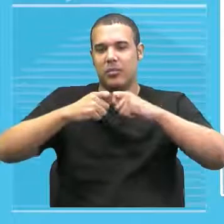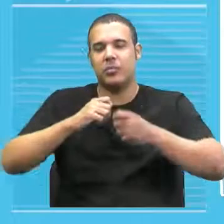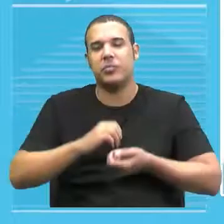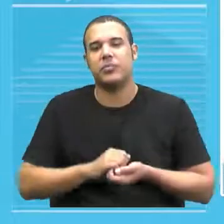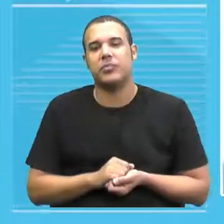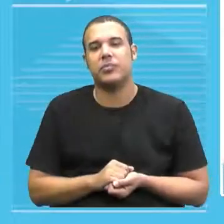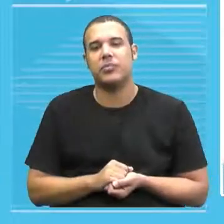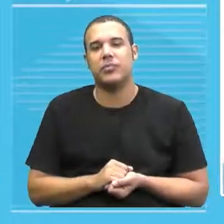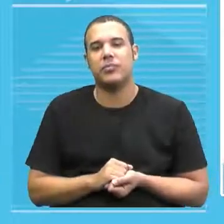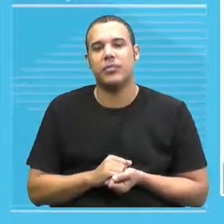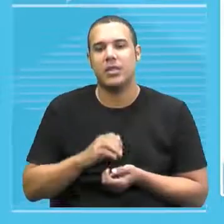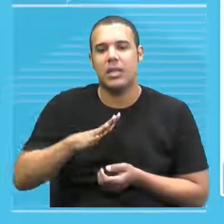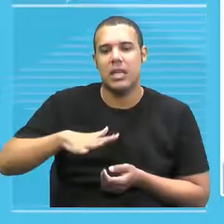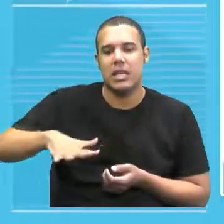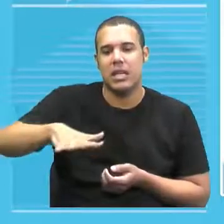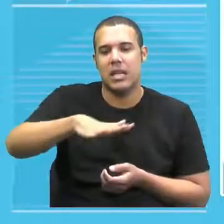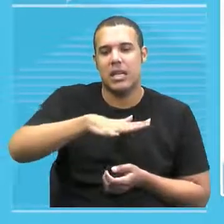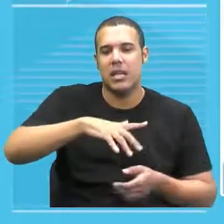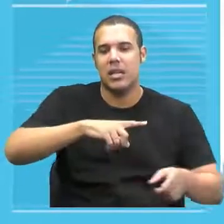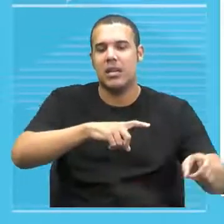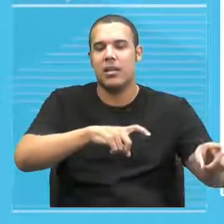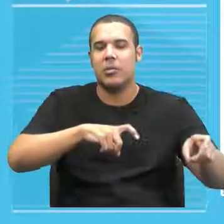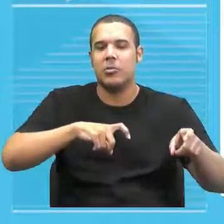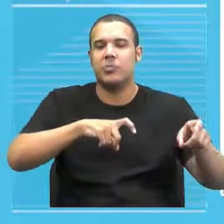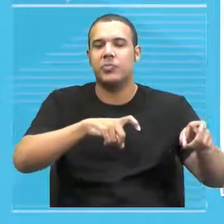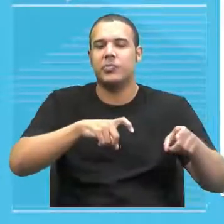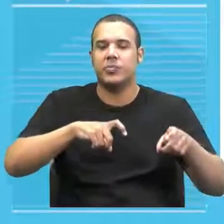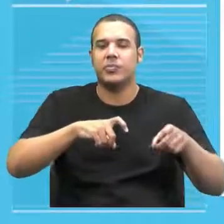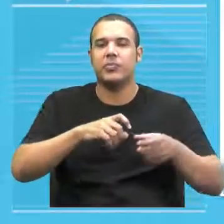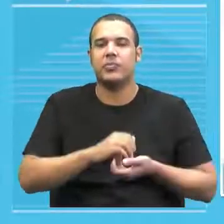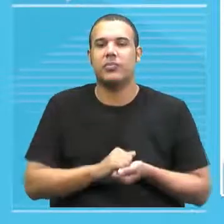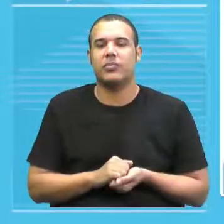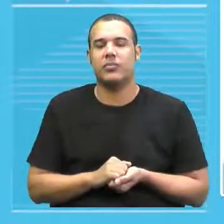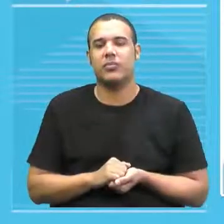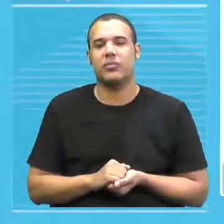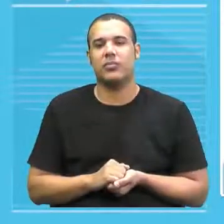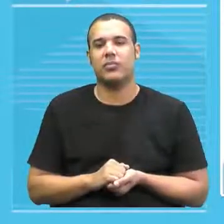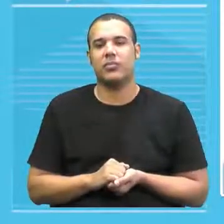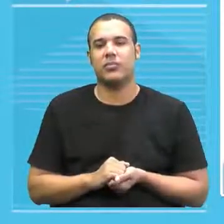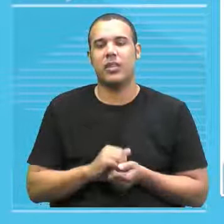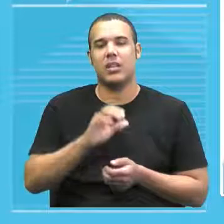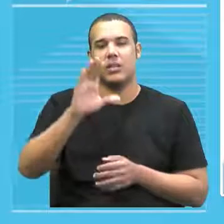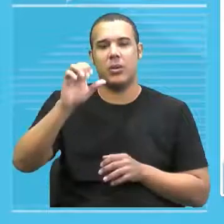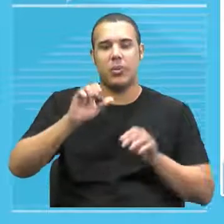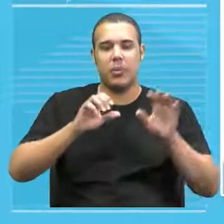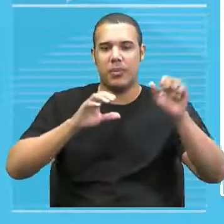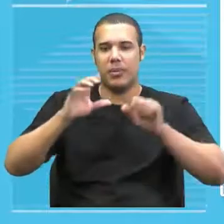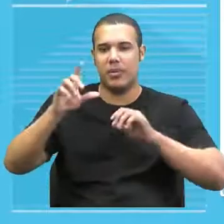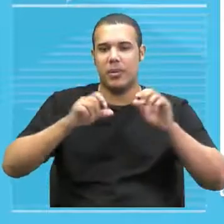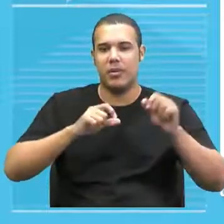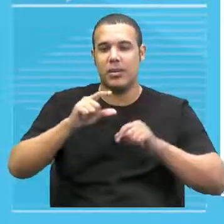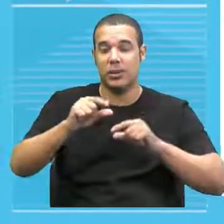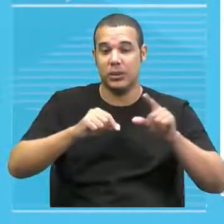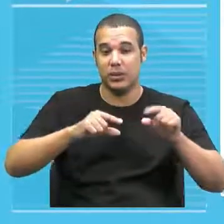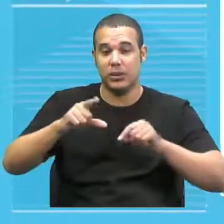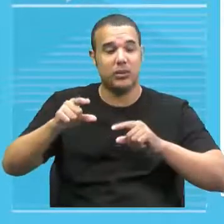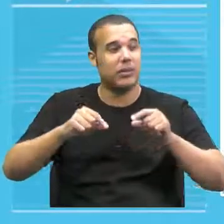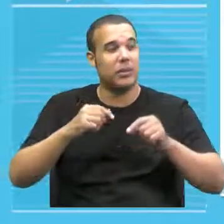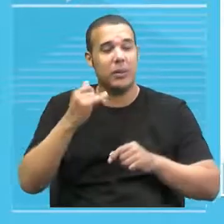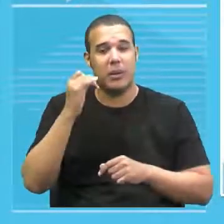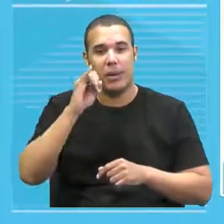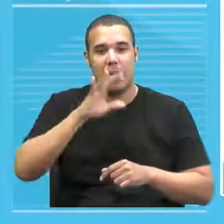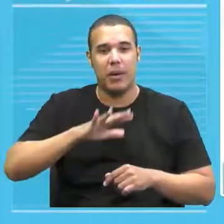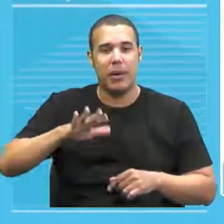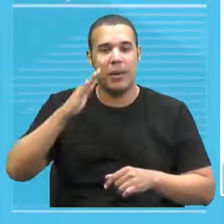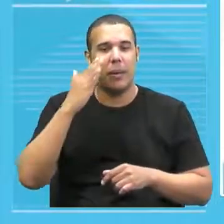na zona rural E aí as castanhas elas são coletadas são selecionadas Olha a